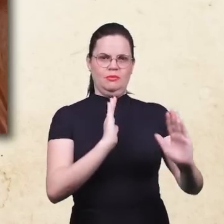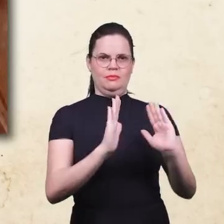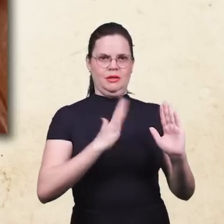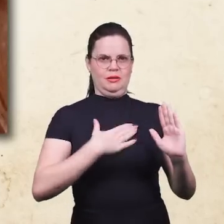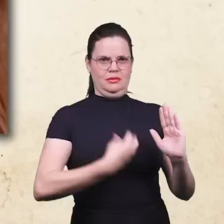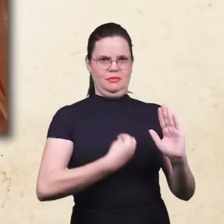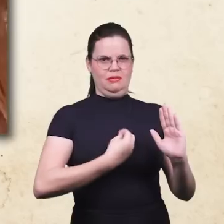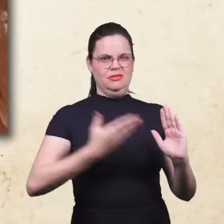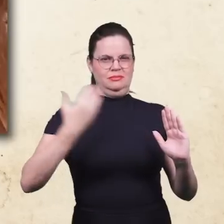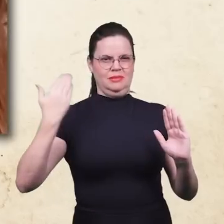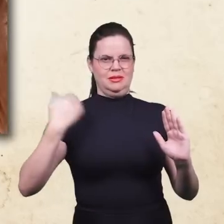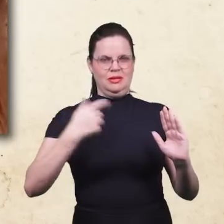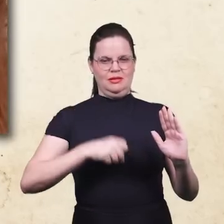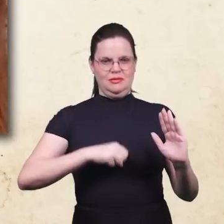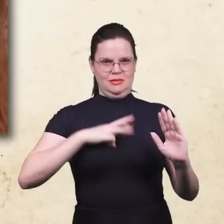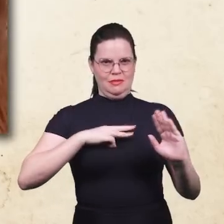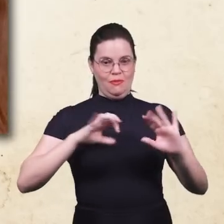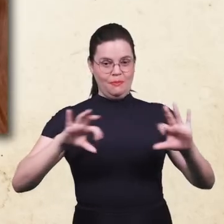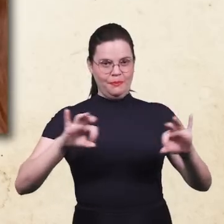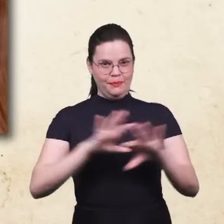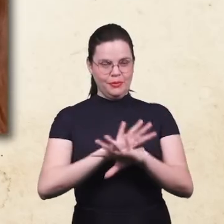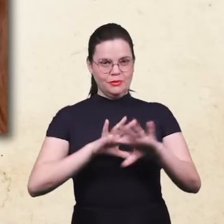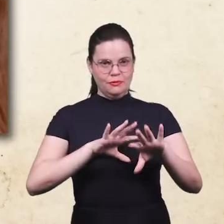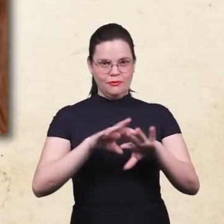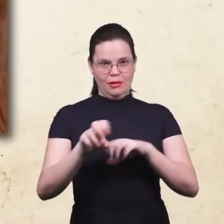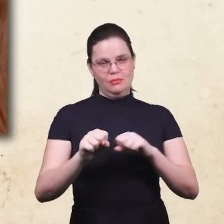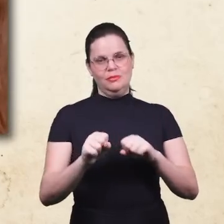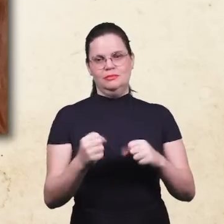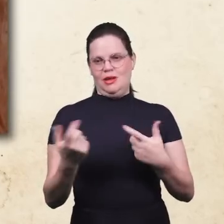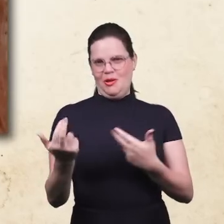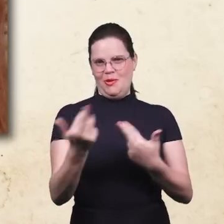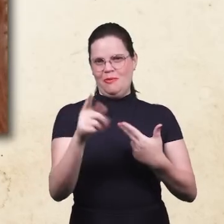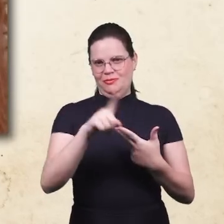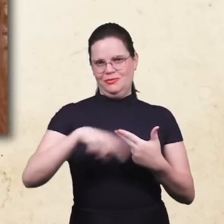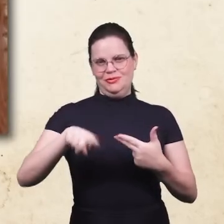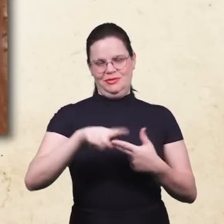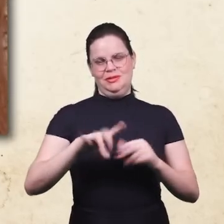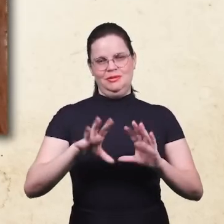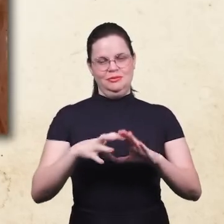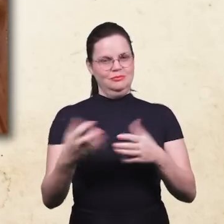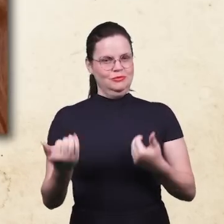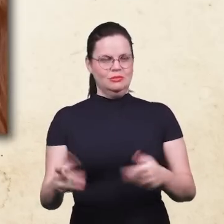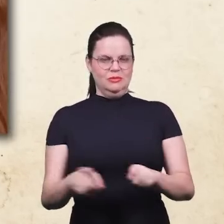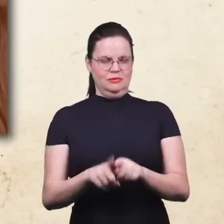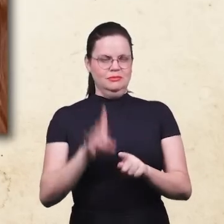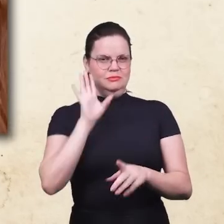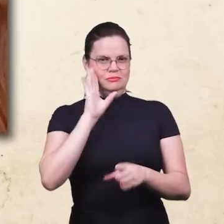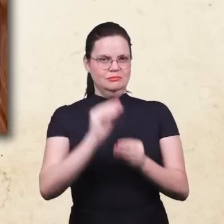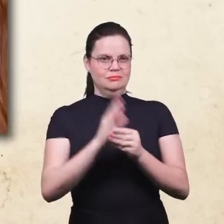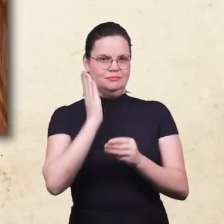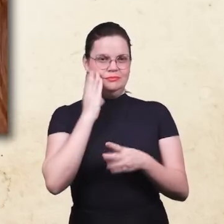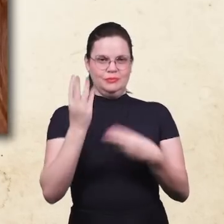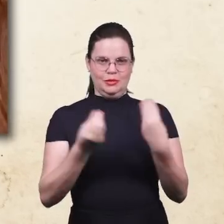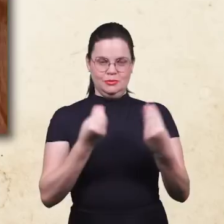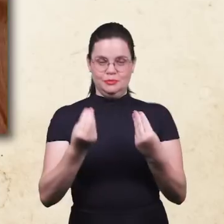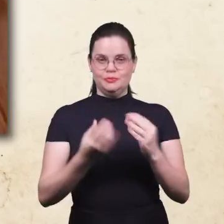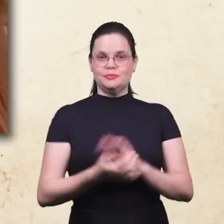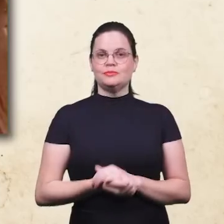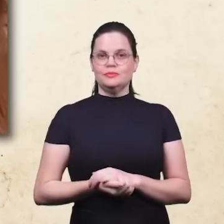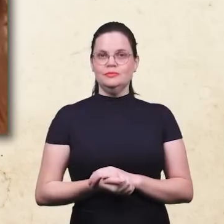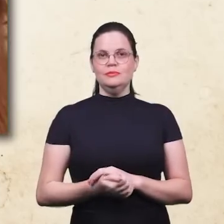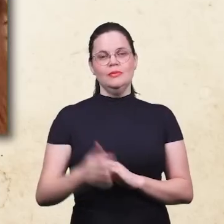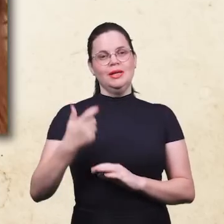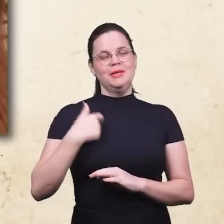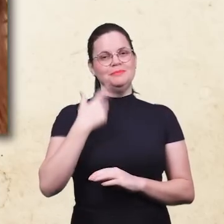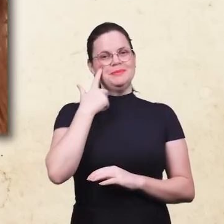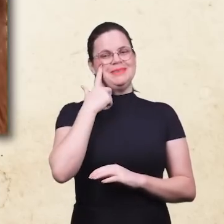assim, saindo do ensino médio, como muitos jovens devem estar se encontrando neste momento, eu me deparei em não saber o